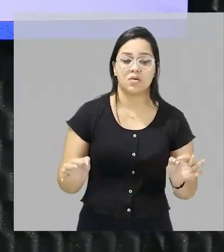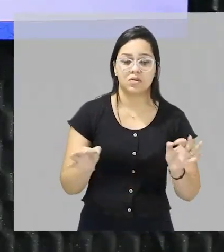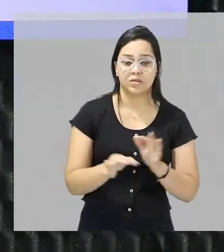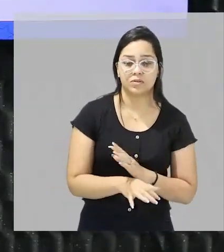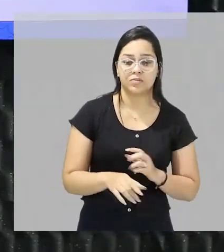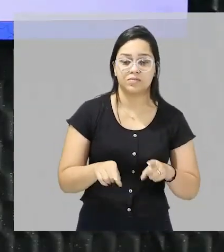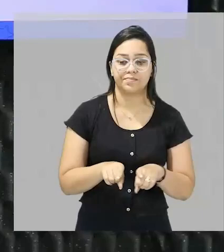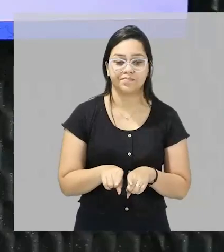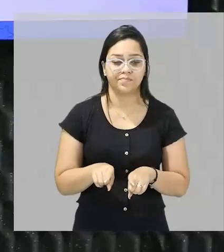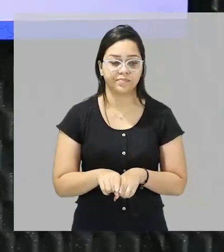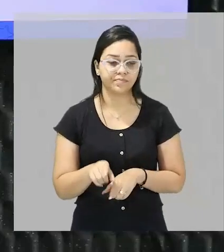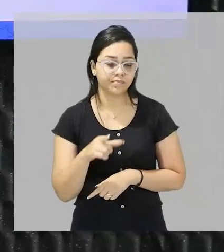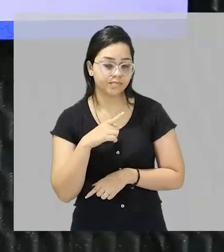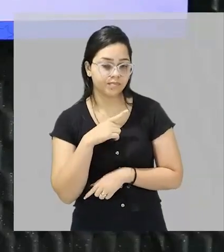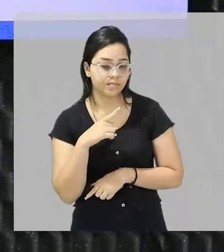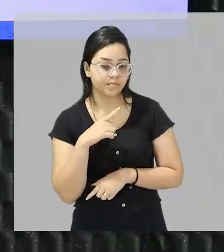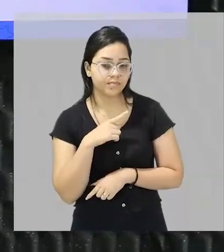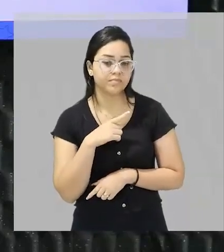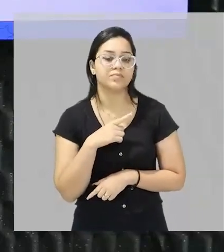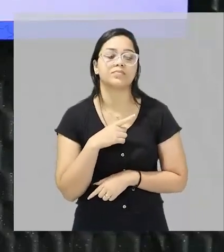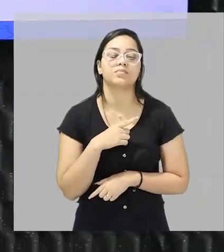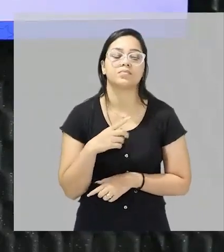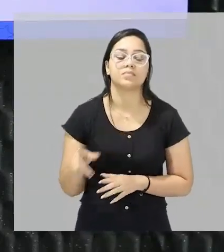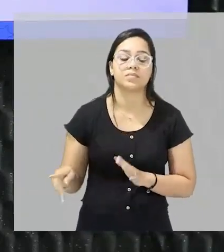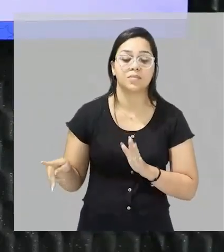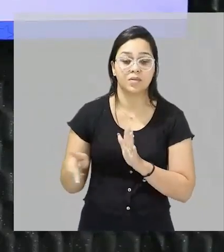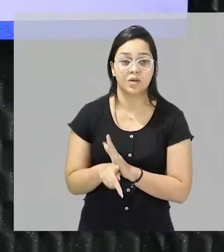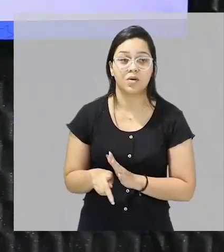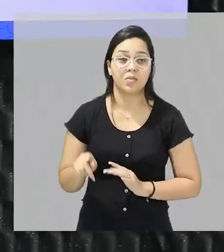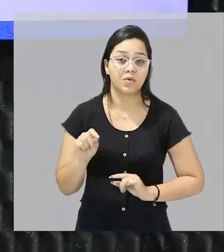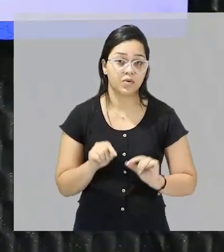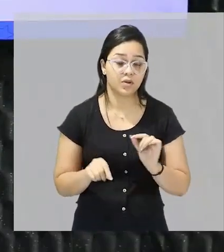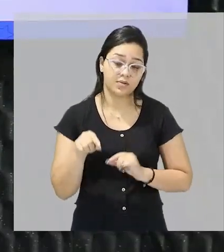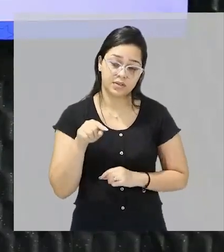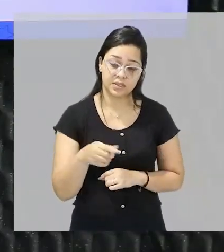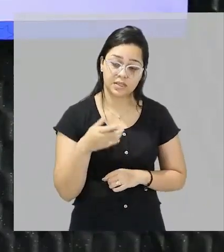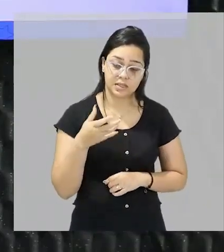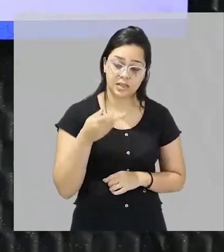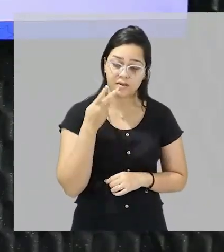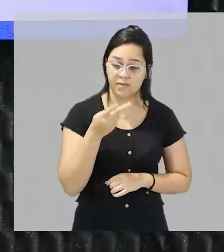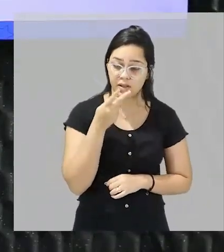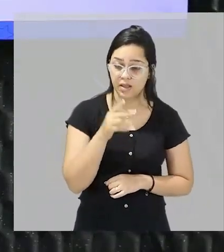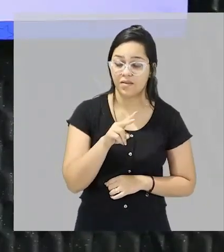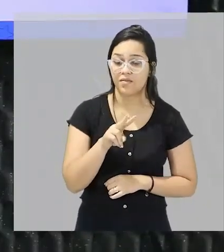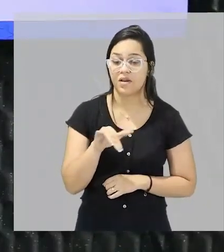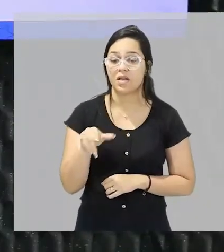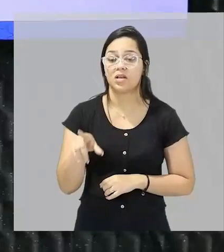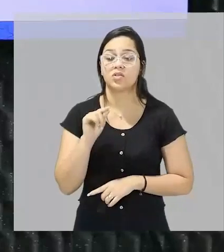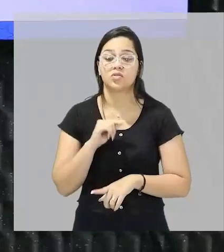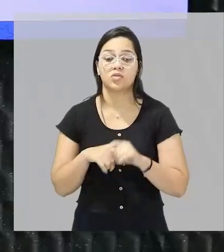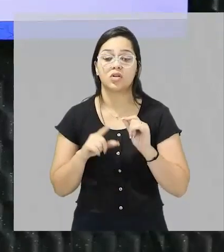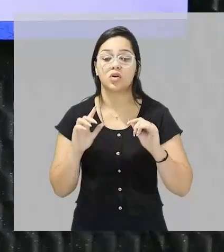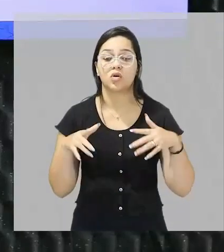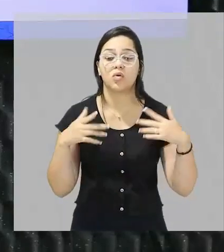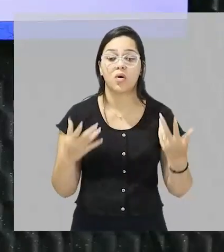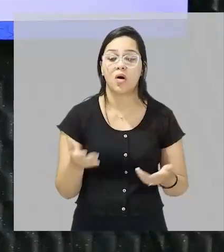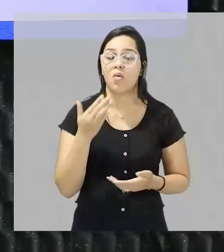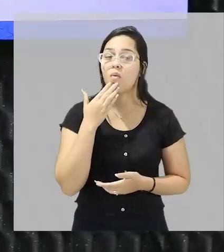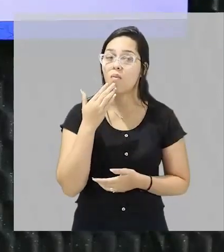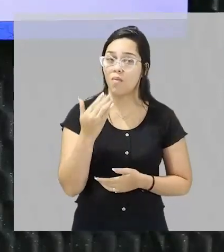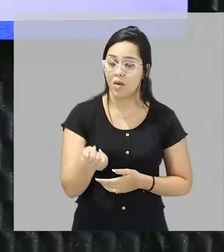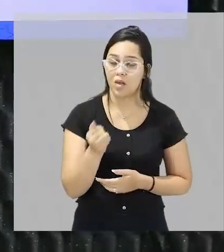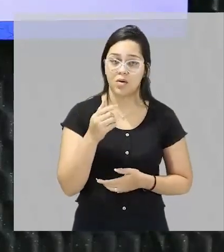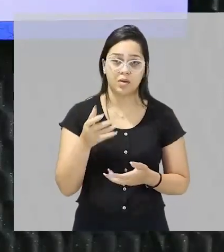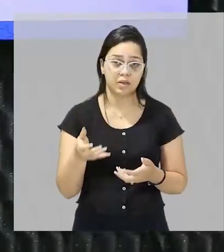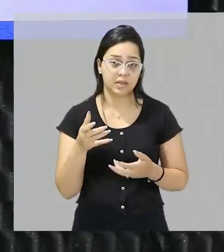uma ideia alternativa. Então, de acordo com o que você quer passar, você vai escolher qual é o melhor